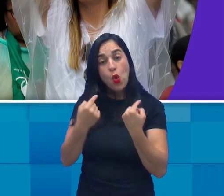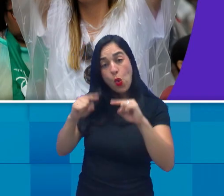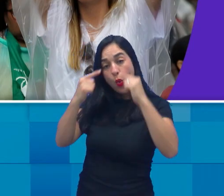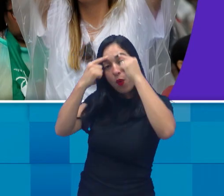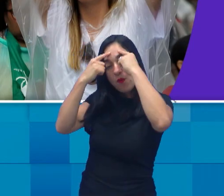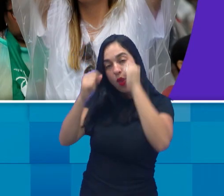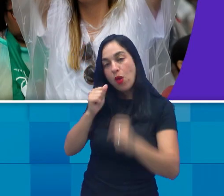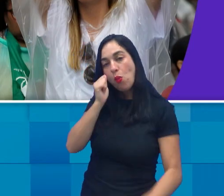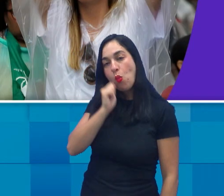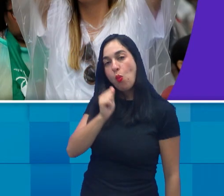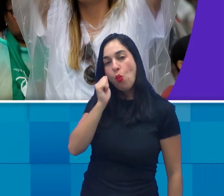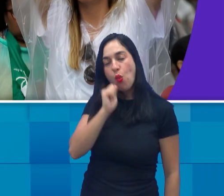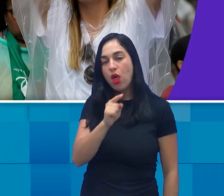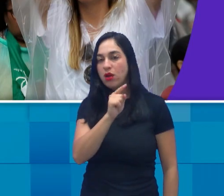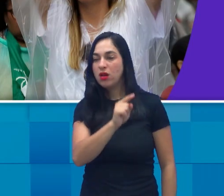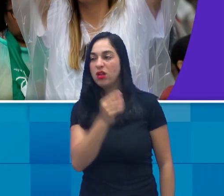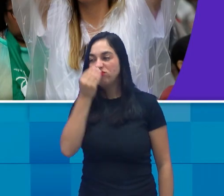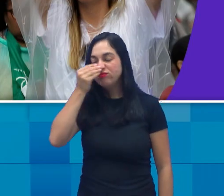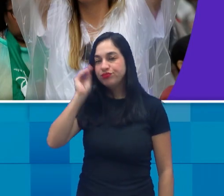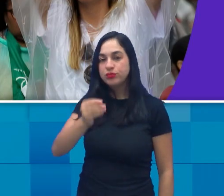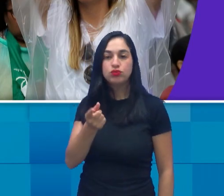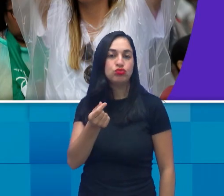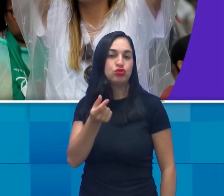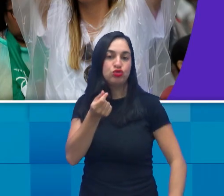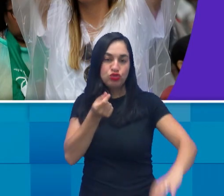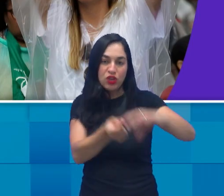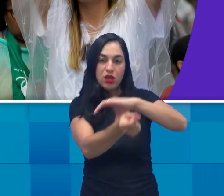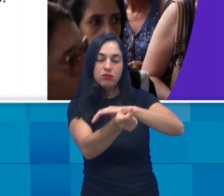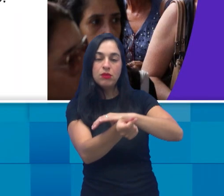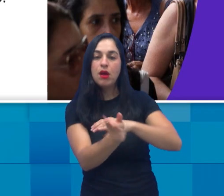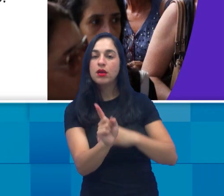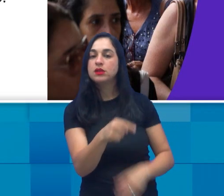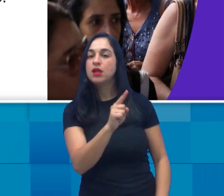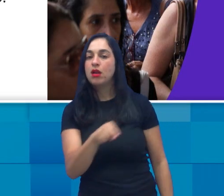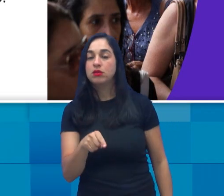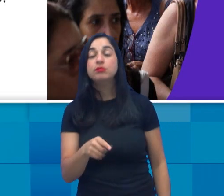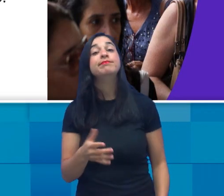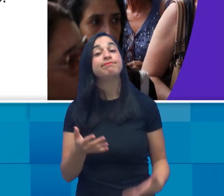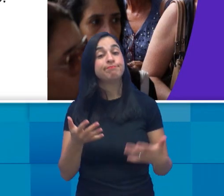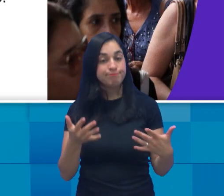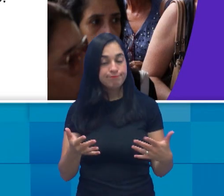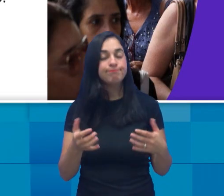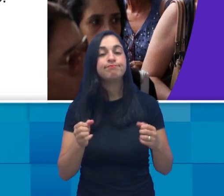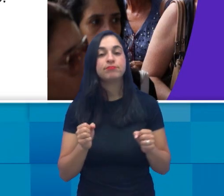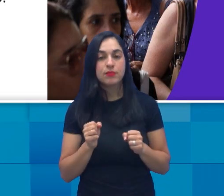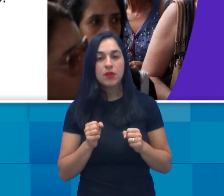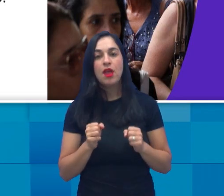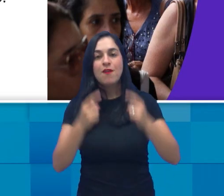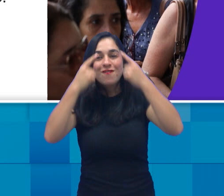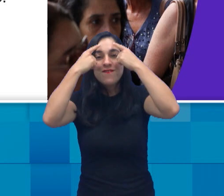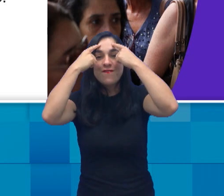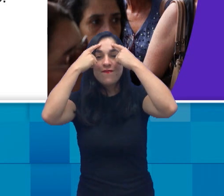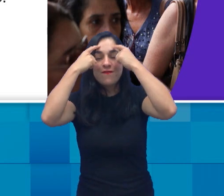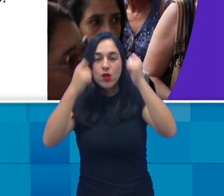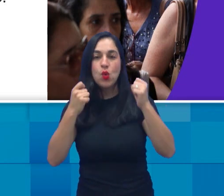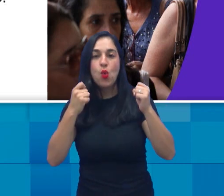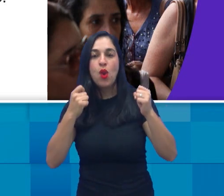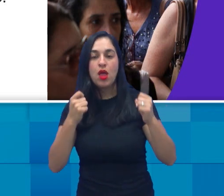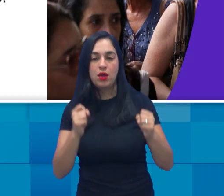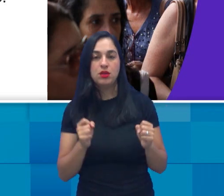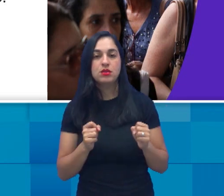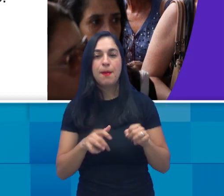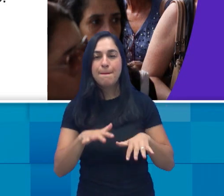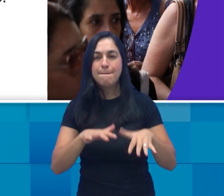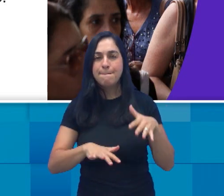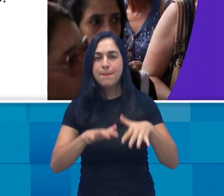é a maior epidemia no Brasil, o feminicídio. A violência levou ao